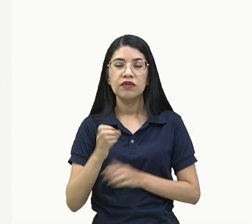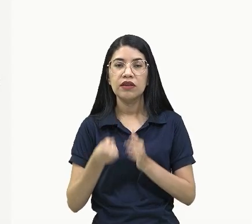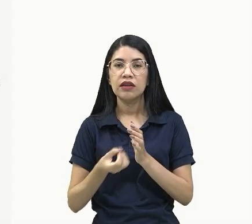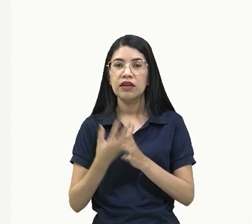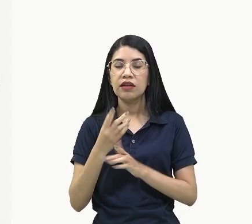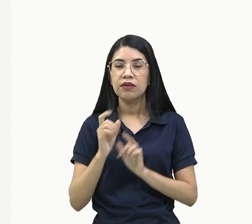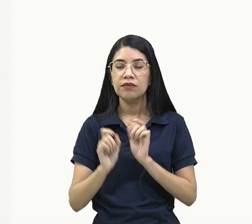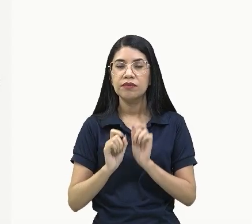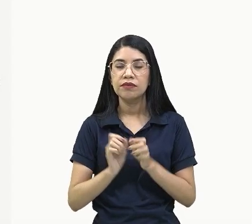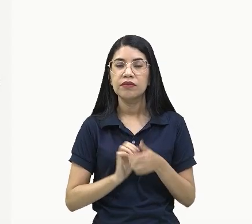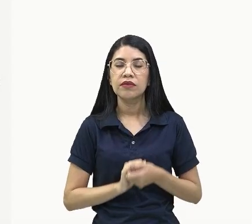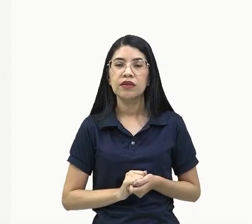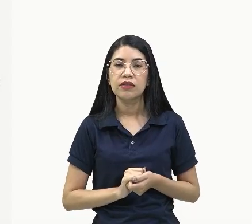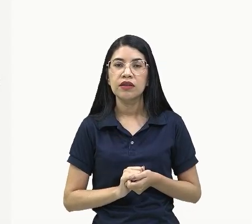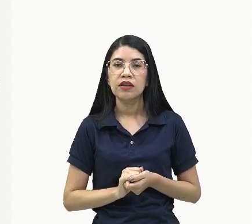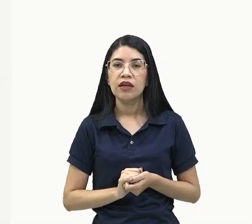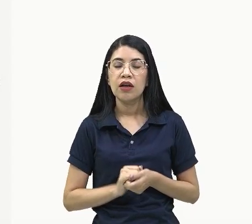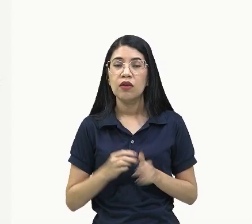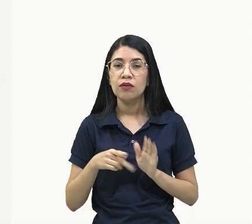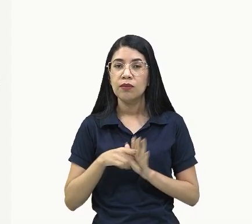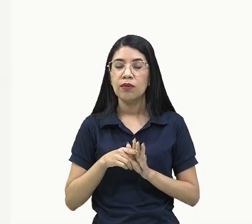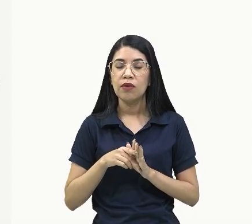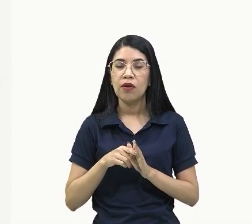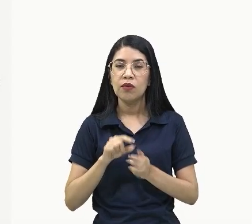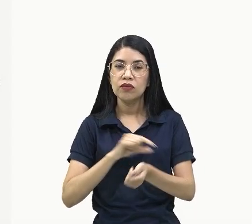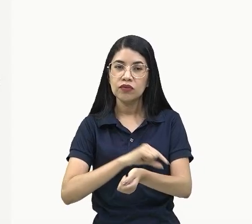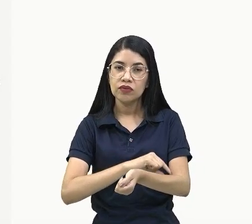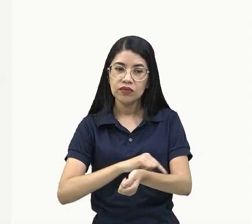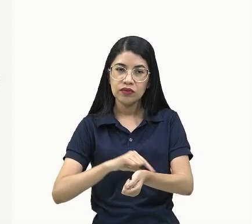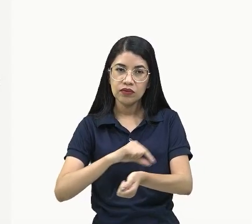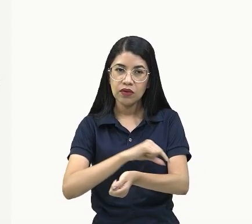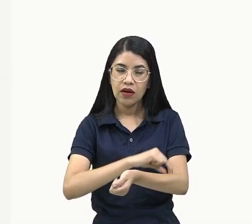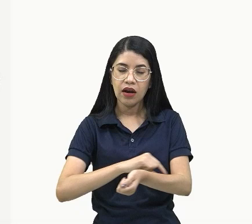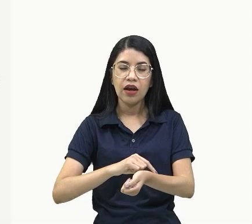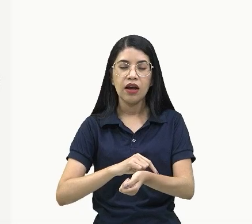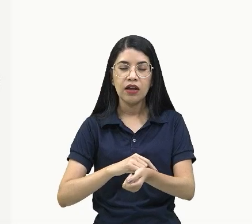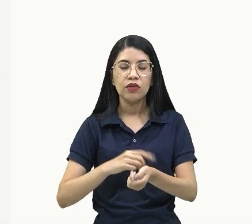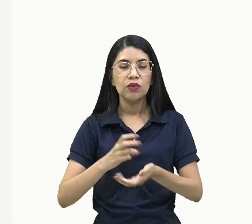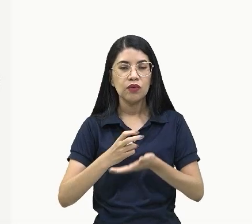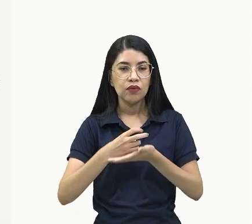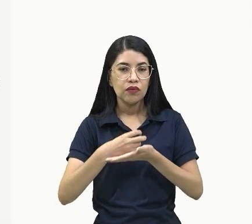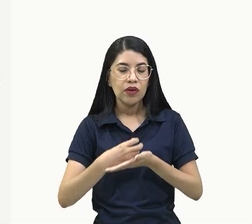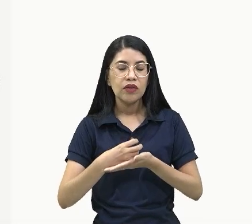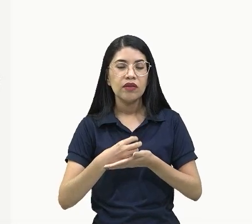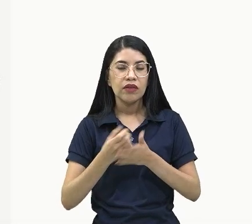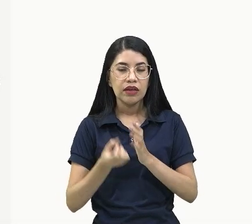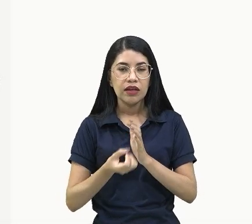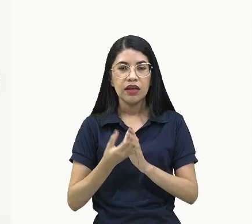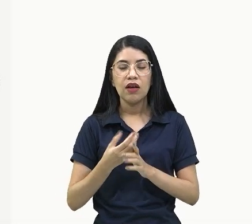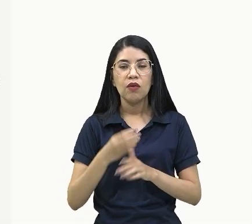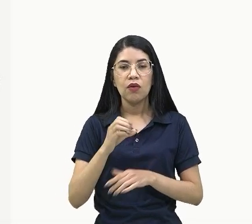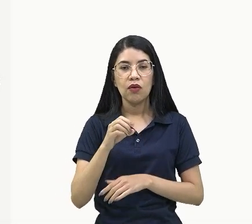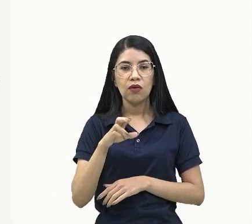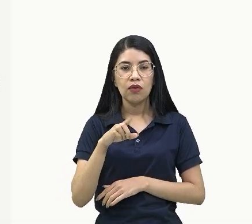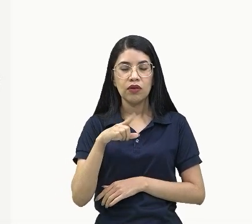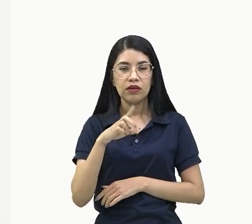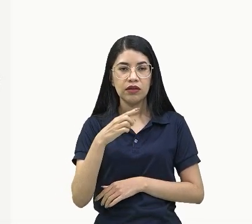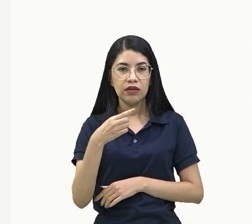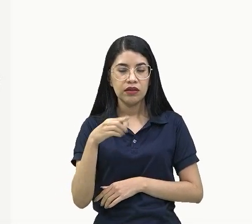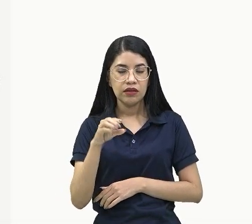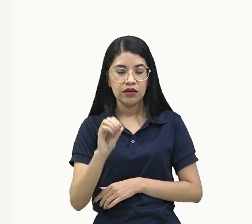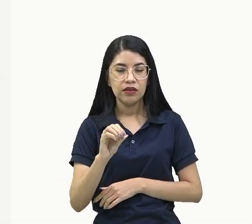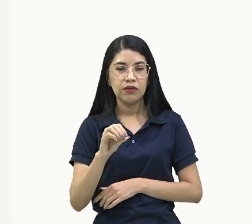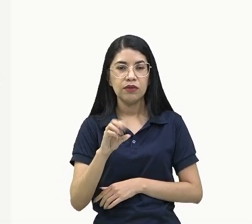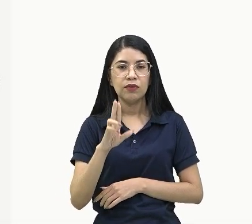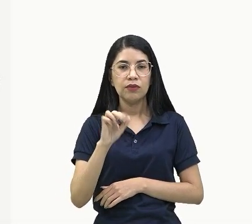formação dos vasos sanguíneos, que vão compor, então, vejam só, o cordão umbilical, que são os vasos sanguíneos